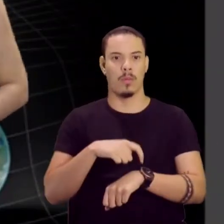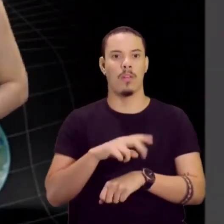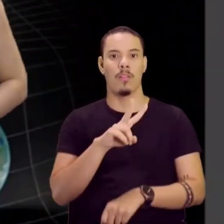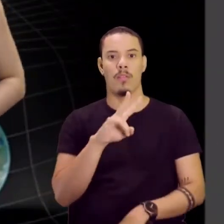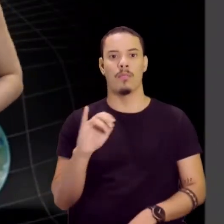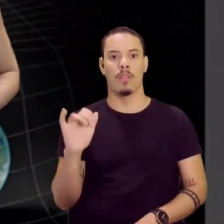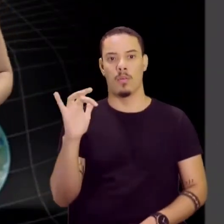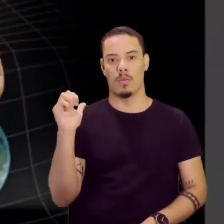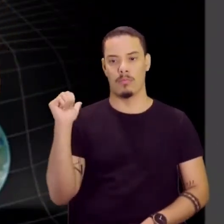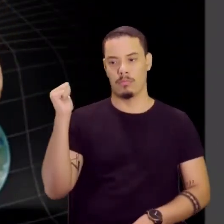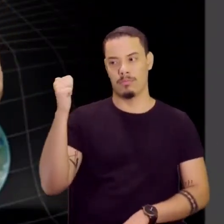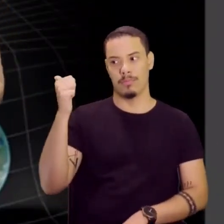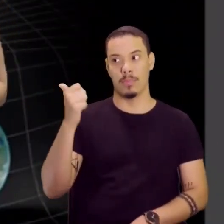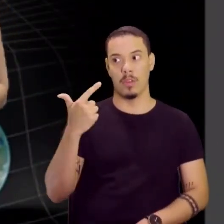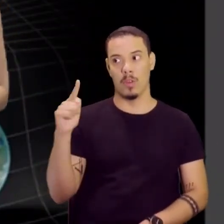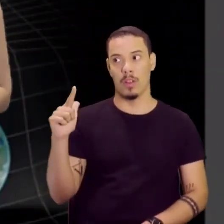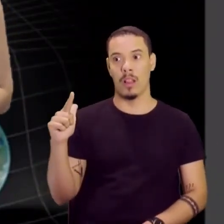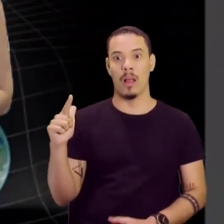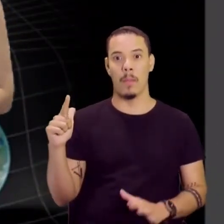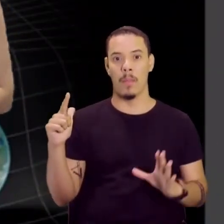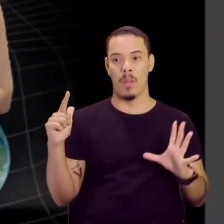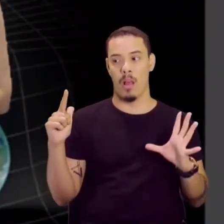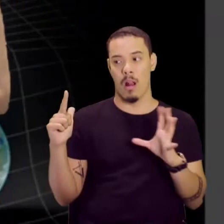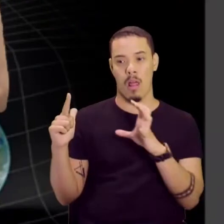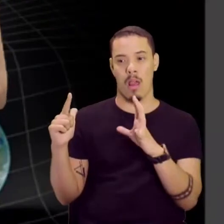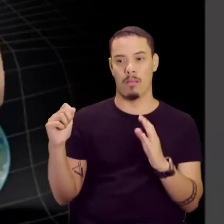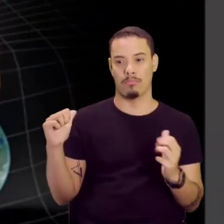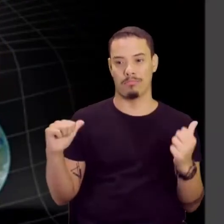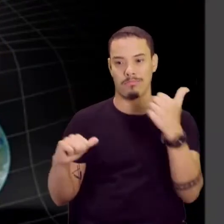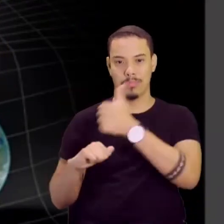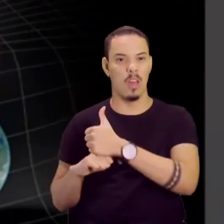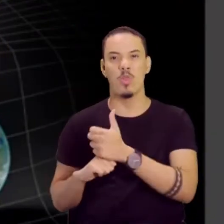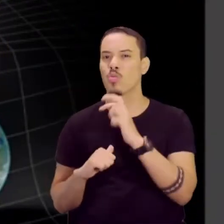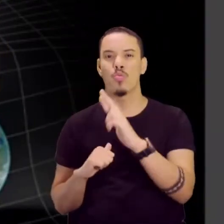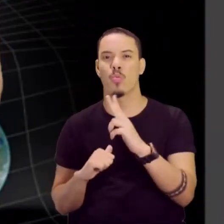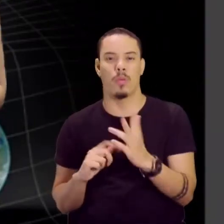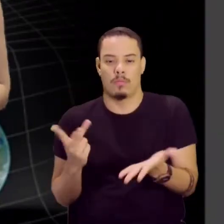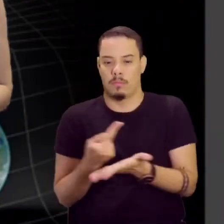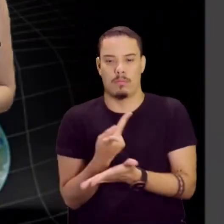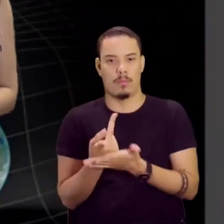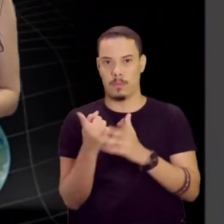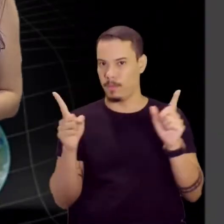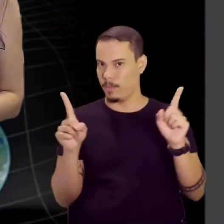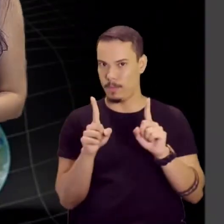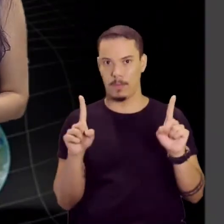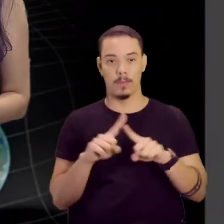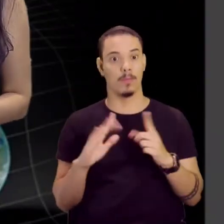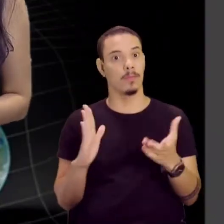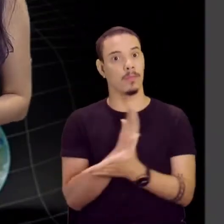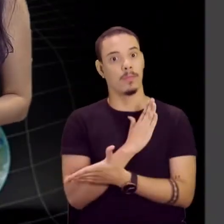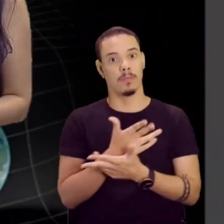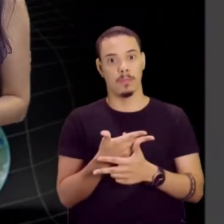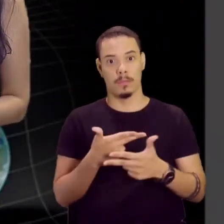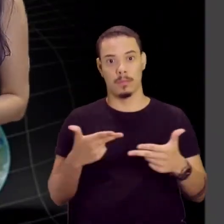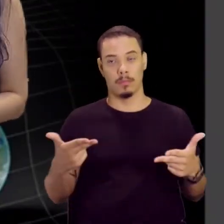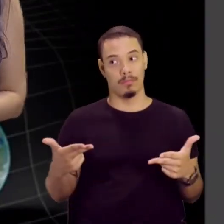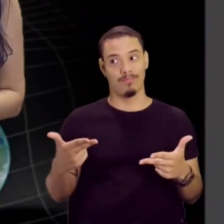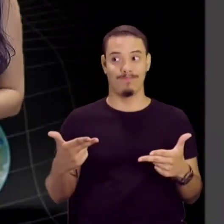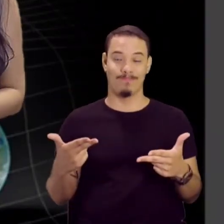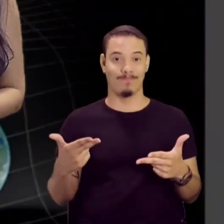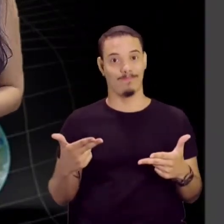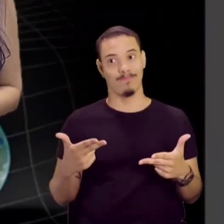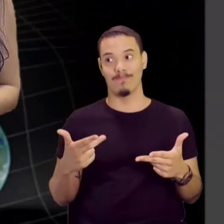uma hora que Isaac Newton vai ser contestado. Não que ele estava errado, mas porque algumas coisas passam a não valer